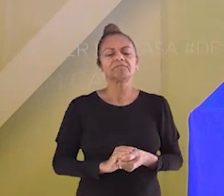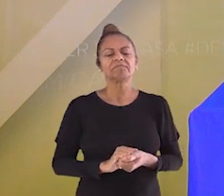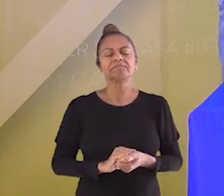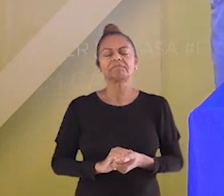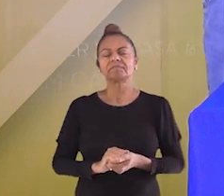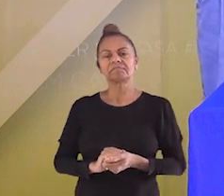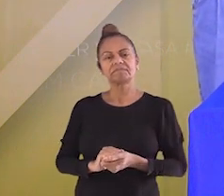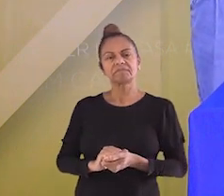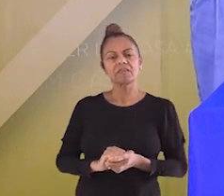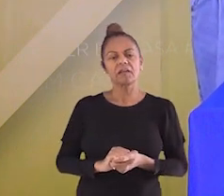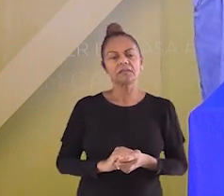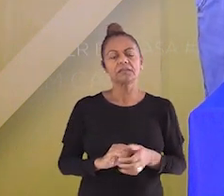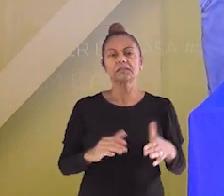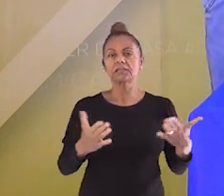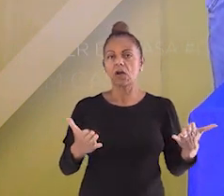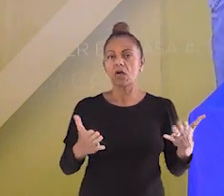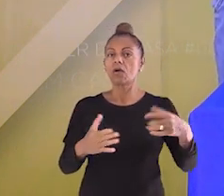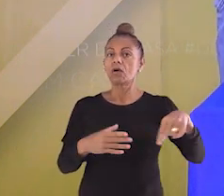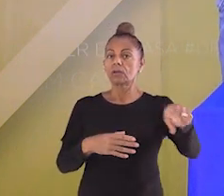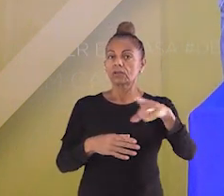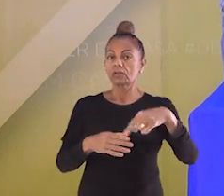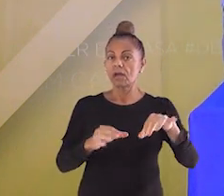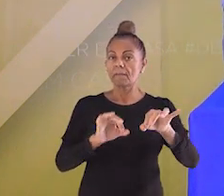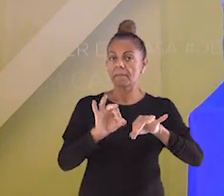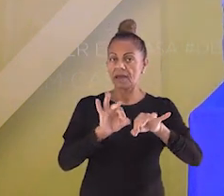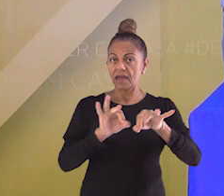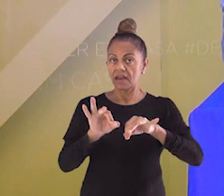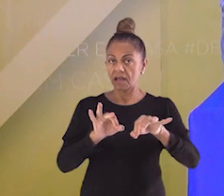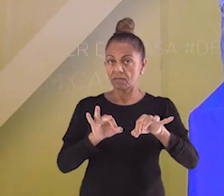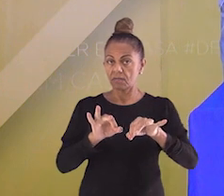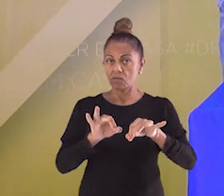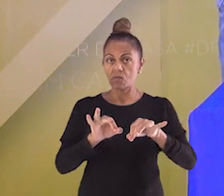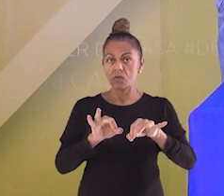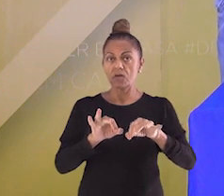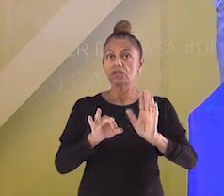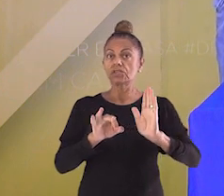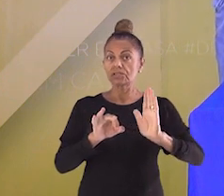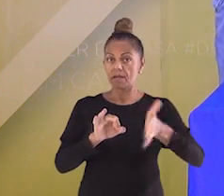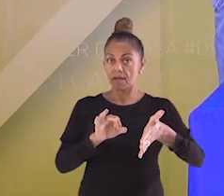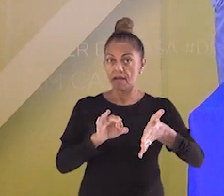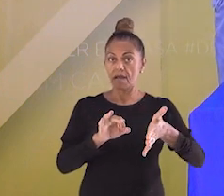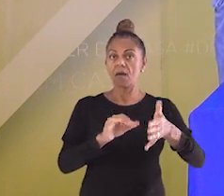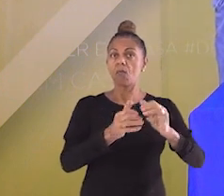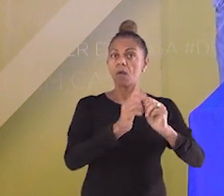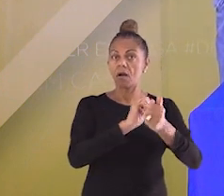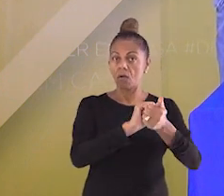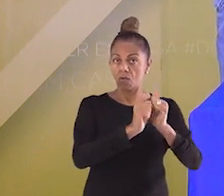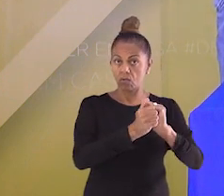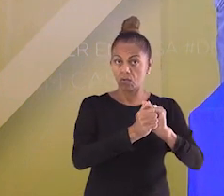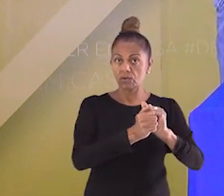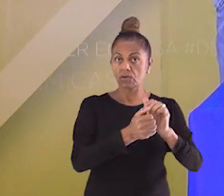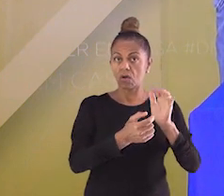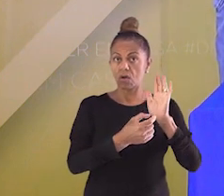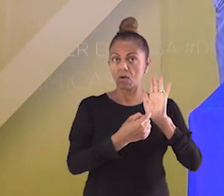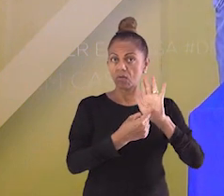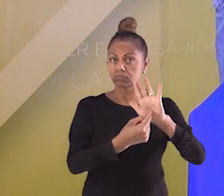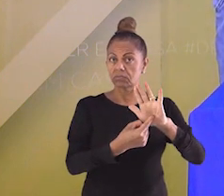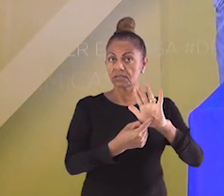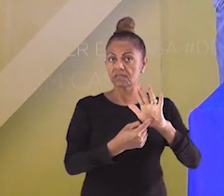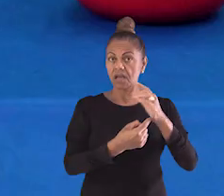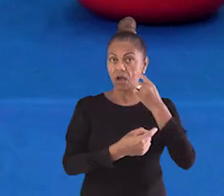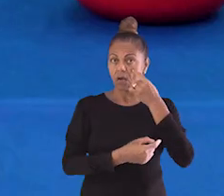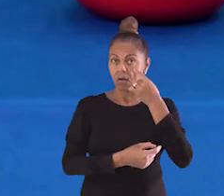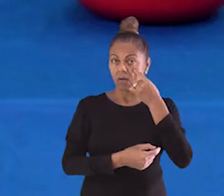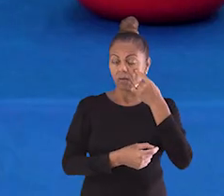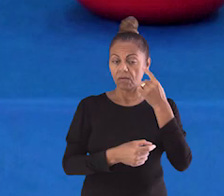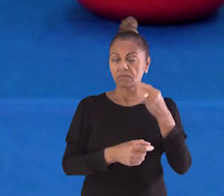Isso aí. Muito bem. Então é o seguinte, dentro do que a gente preparou aqui, o arroz ele está aqui, tá? Já está preparado. A gente vai